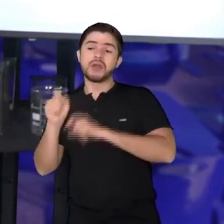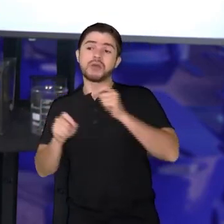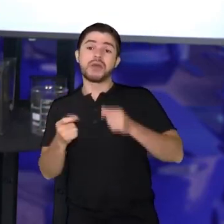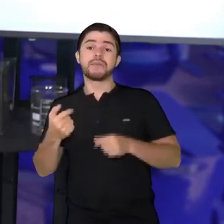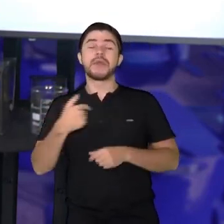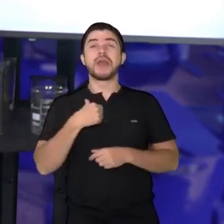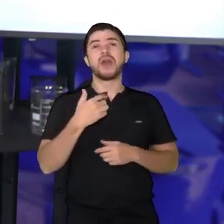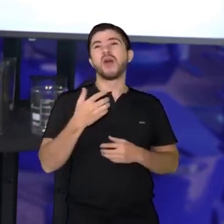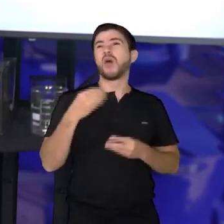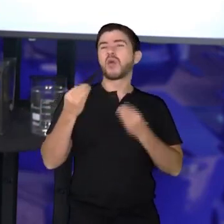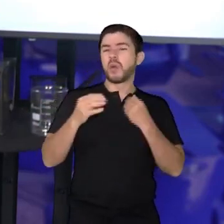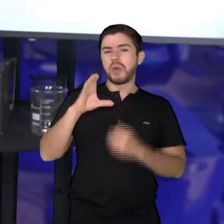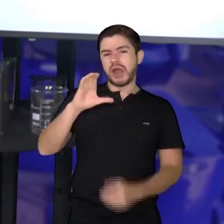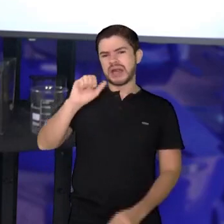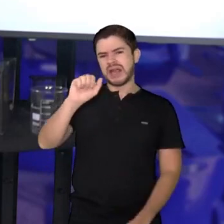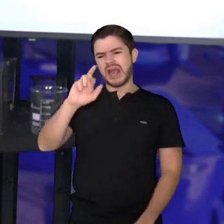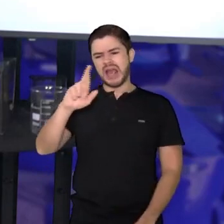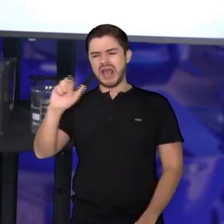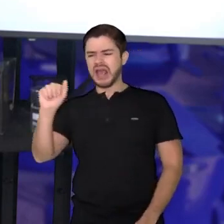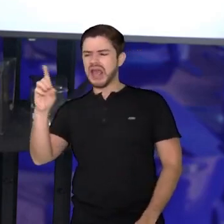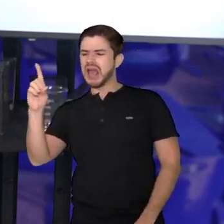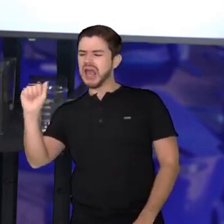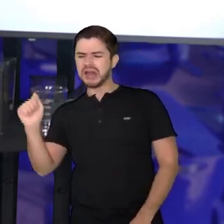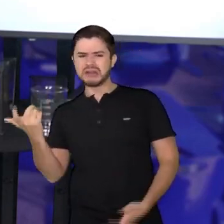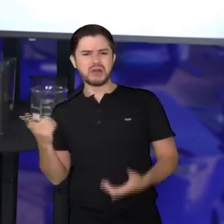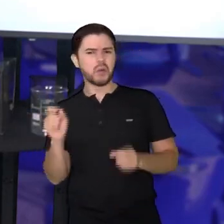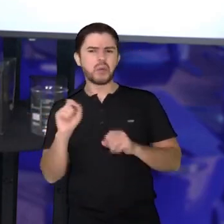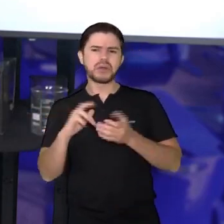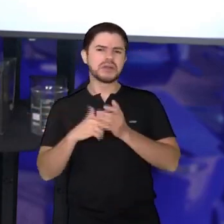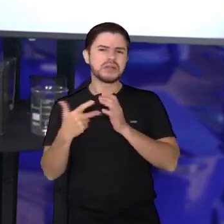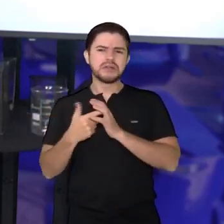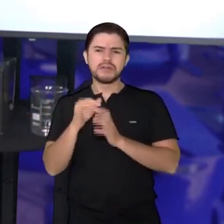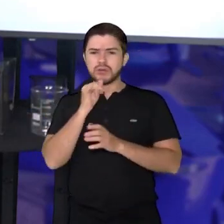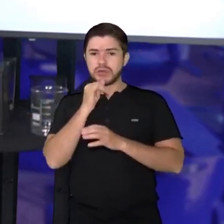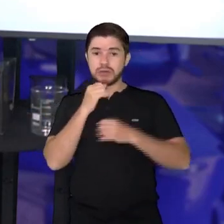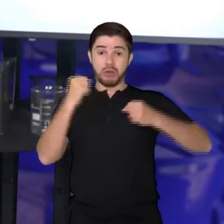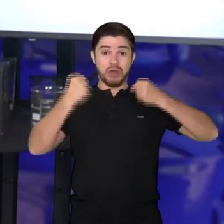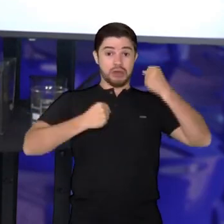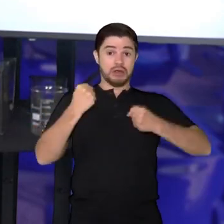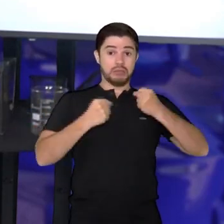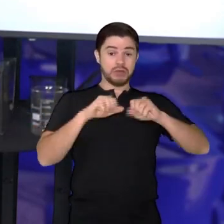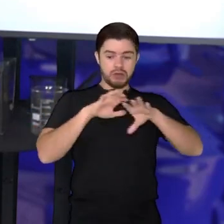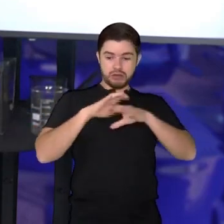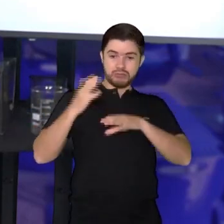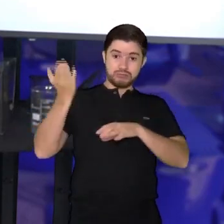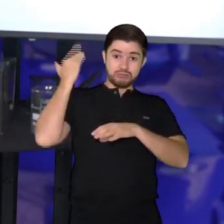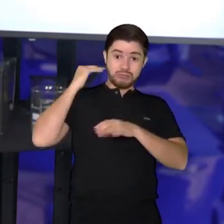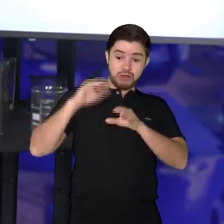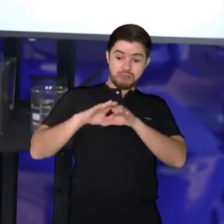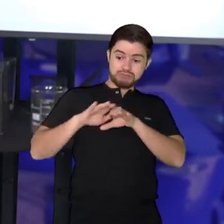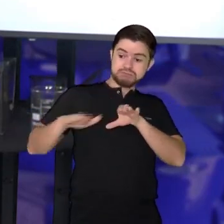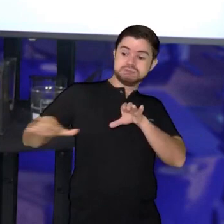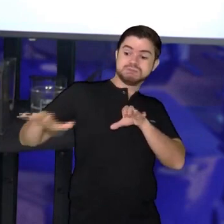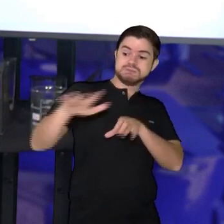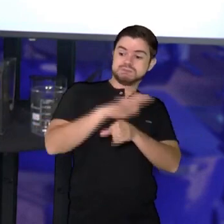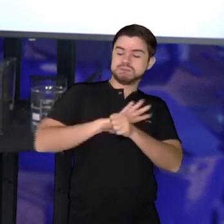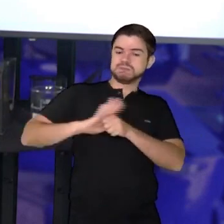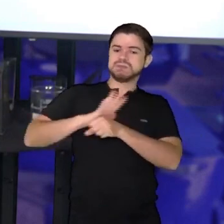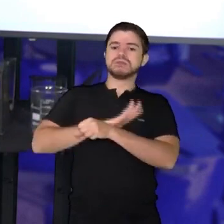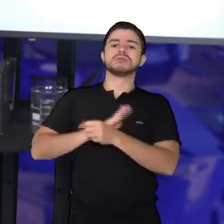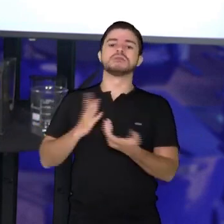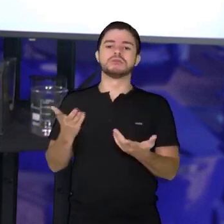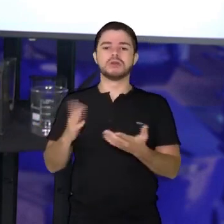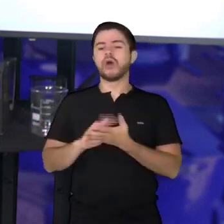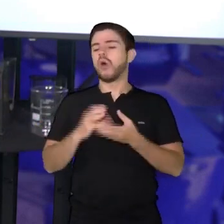né? O que seria a carrada? A carrada seria a carroceria completa, tá? A carroceria, o preenchimento dela completa,